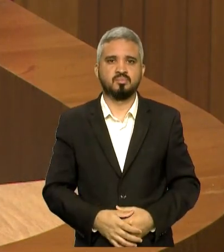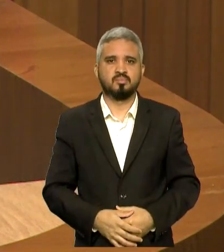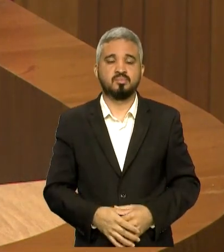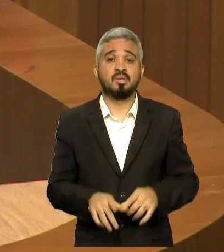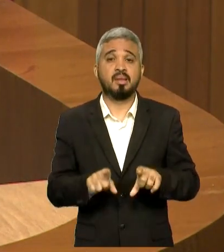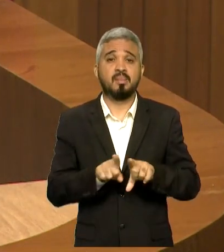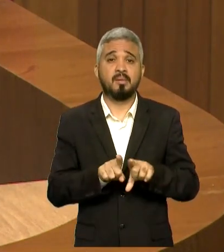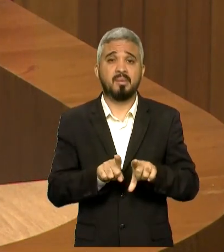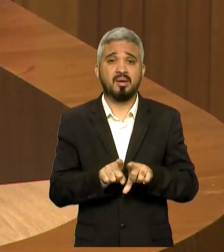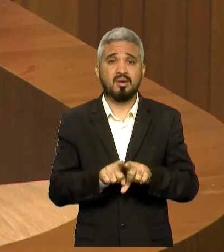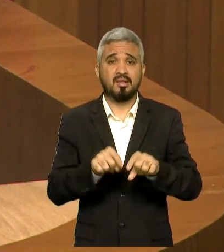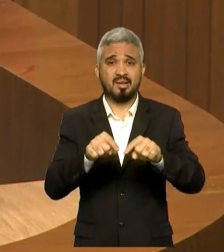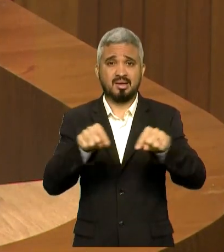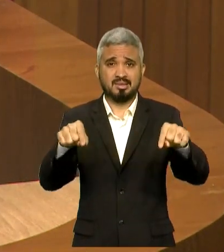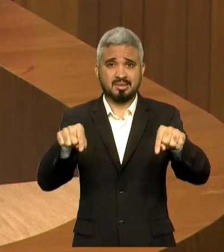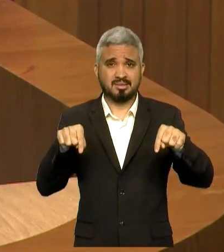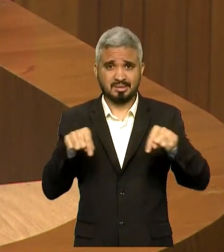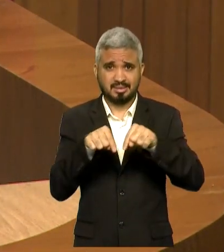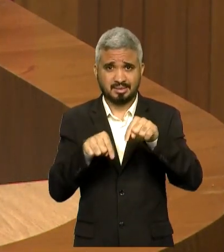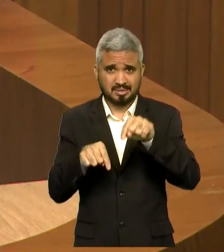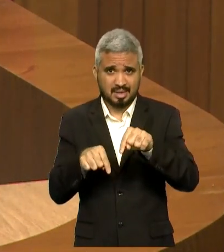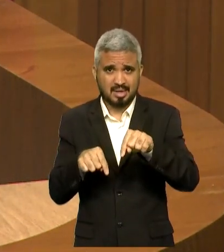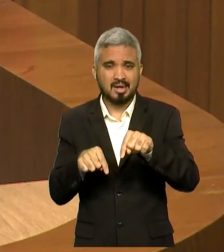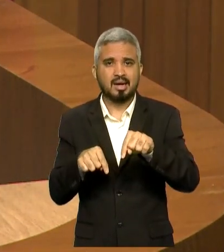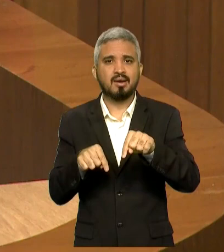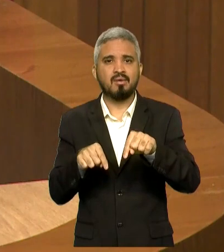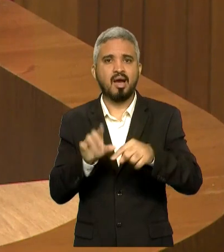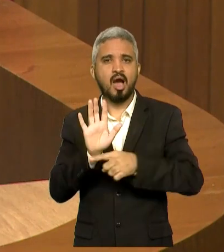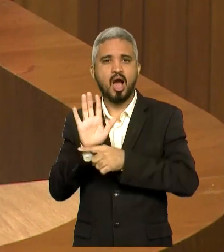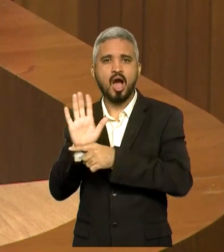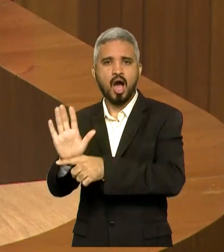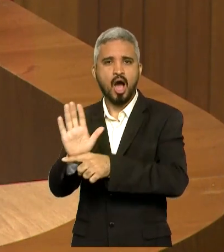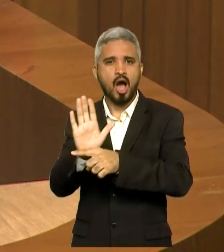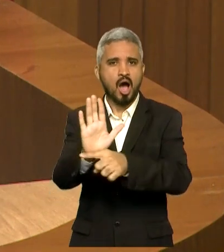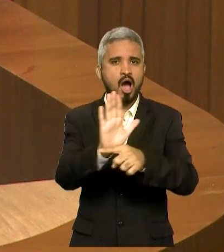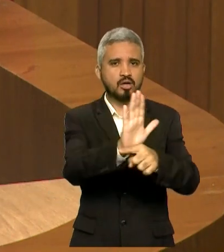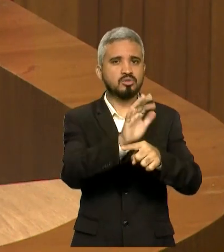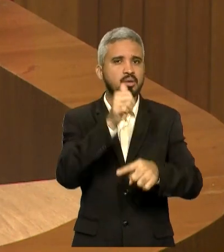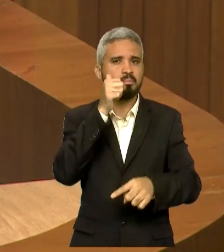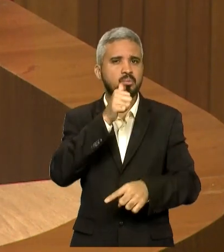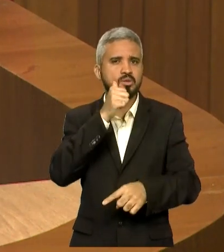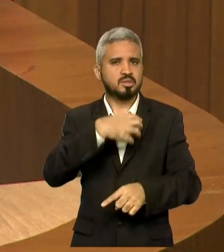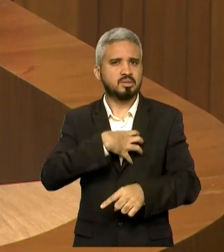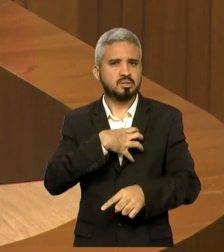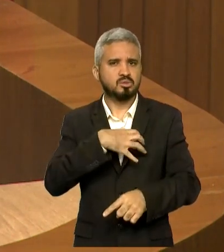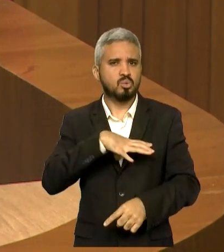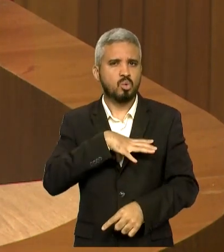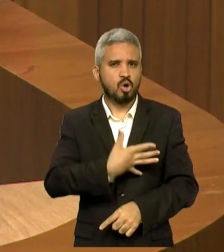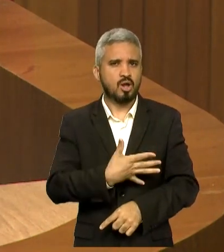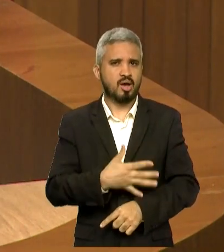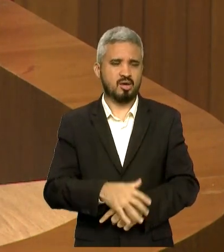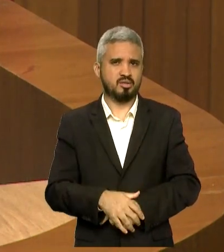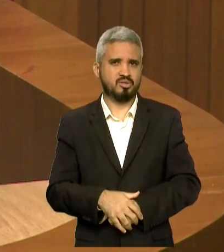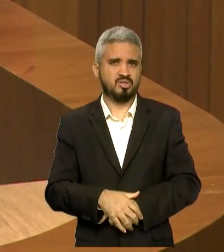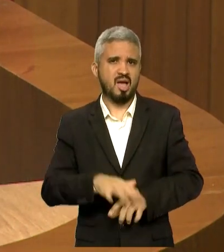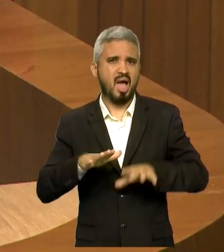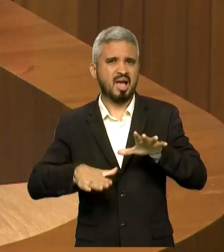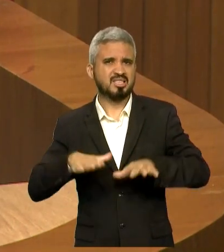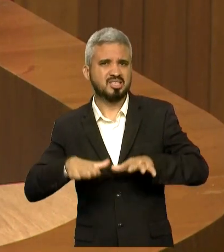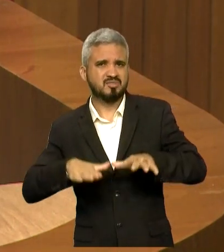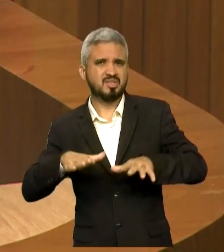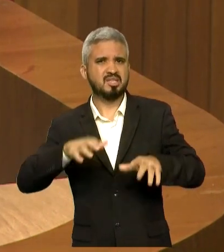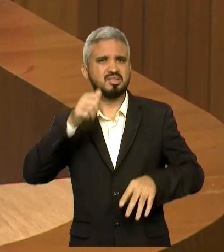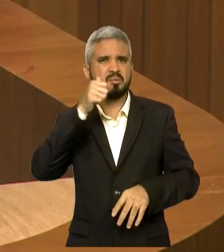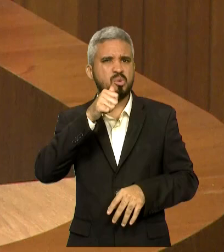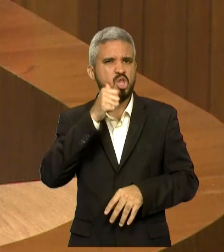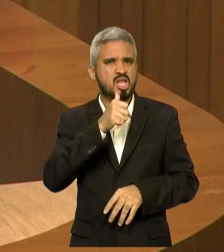de encorajamento das mulheres, que muitas vezes se sentem coibidas de procurar uma delegacia de polícia por ser um ambiente mais